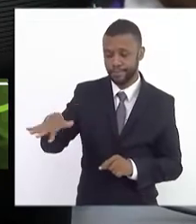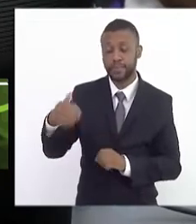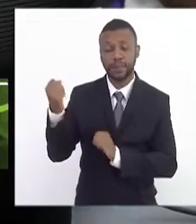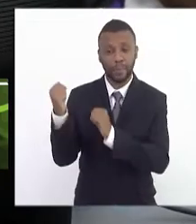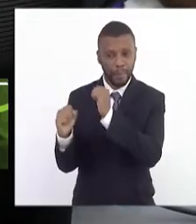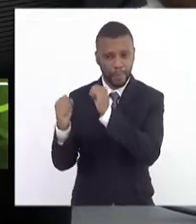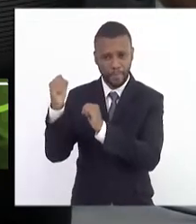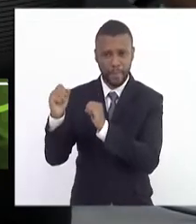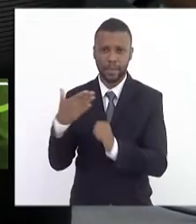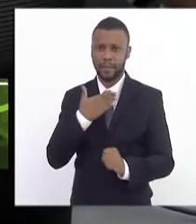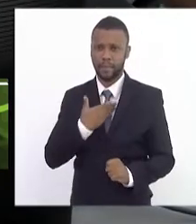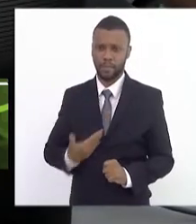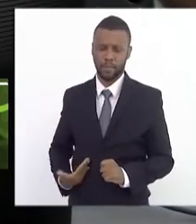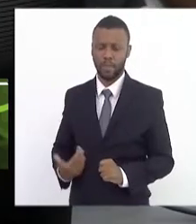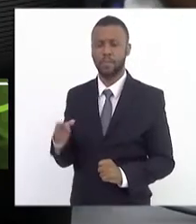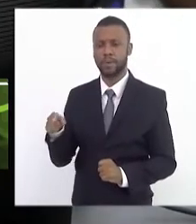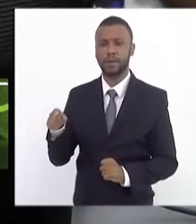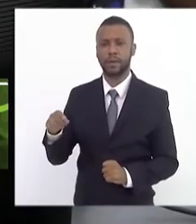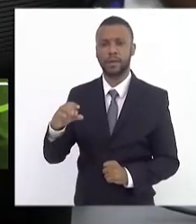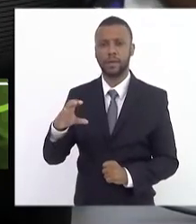empresa pública, né,